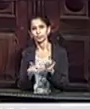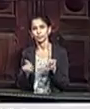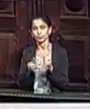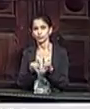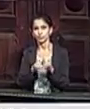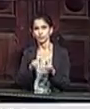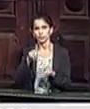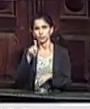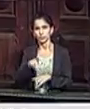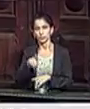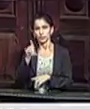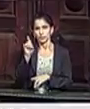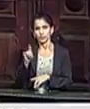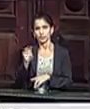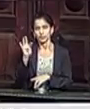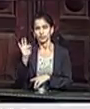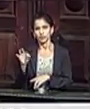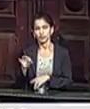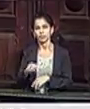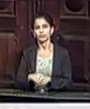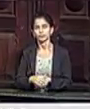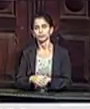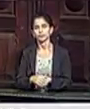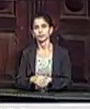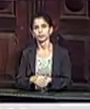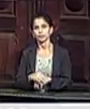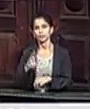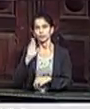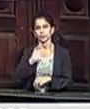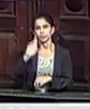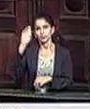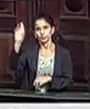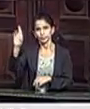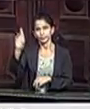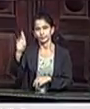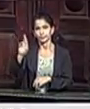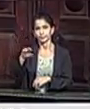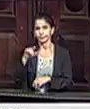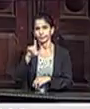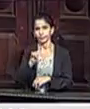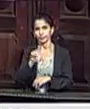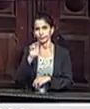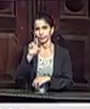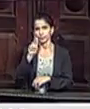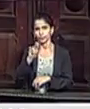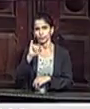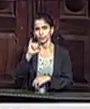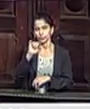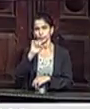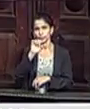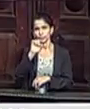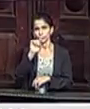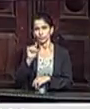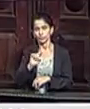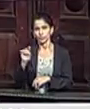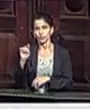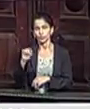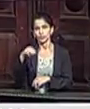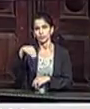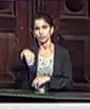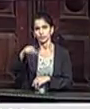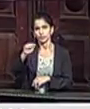PDT, liderada pelo deputado Luiz Martins, que está na extrema